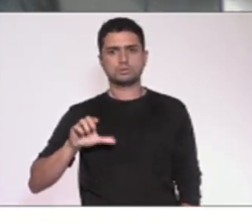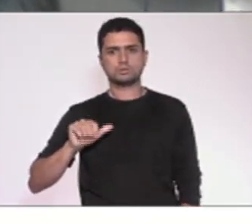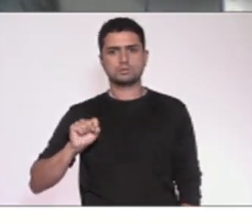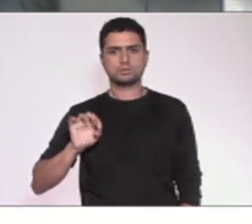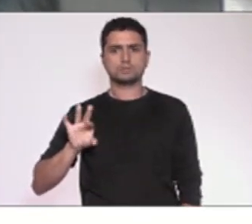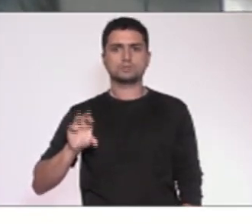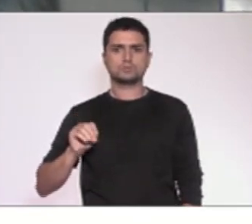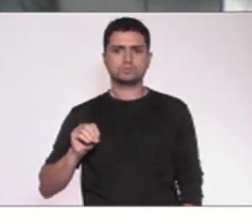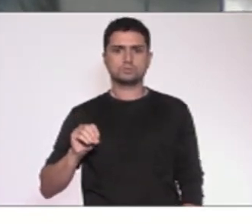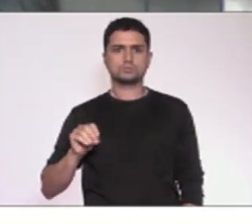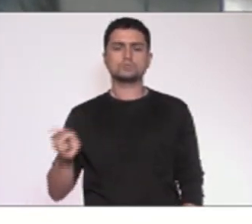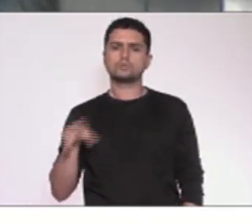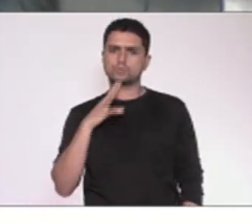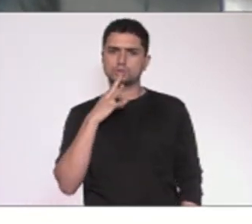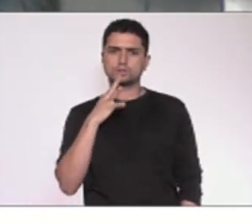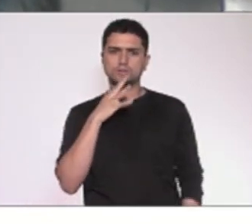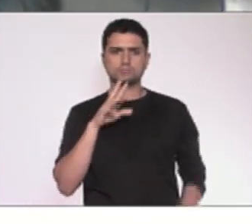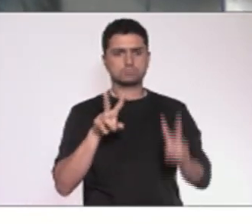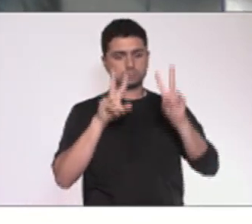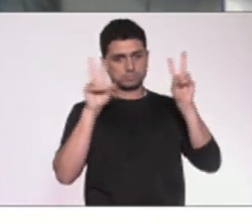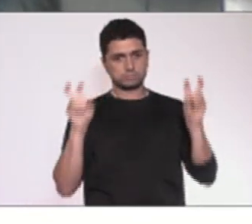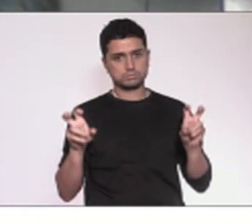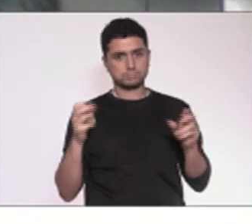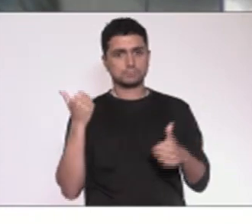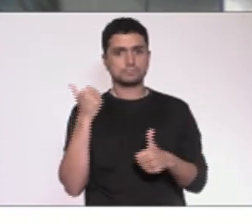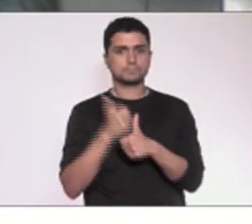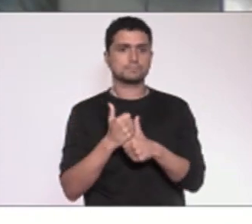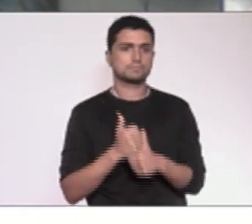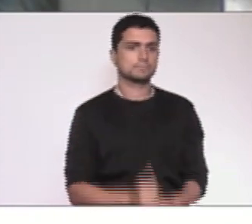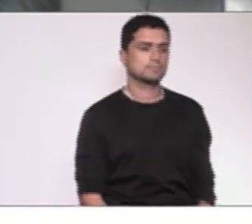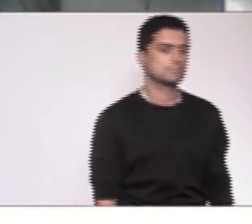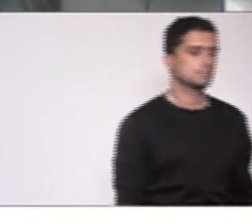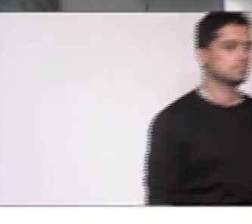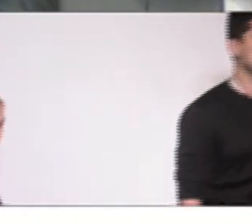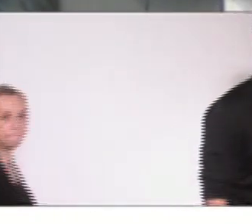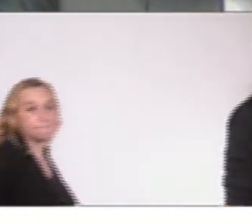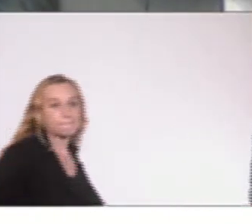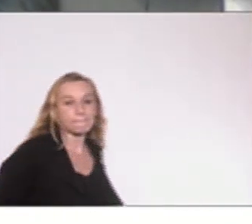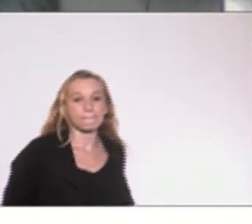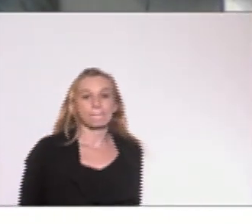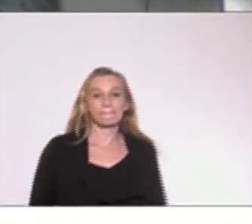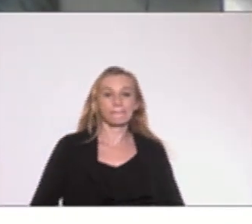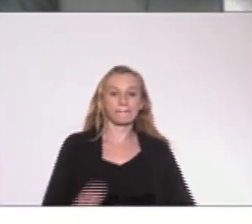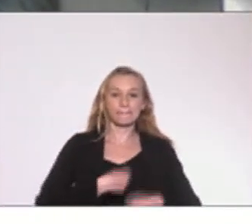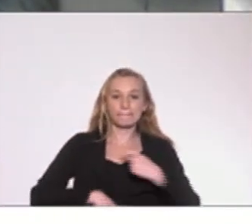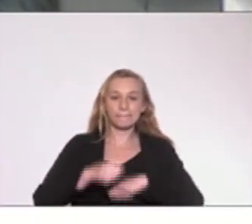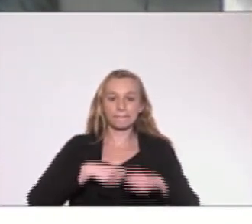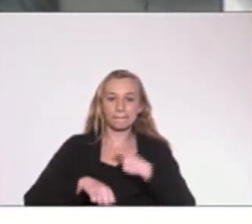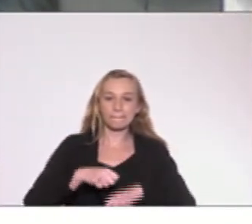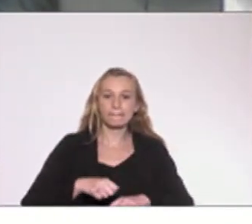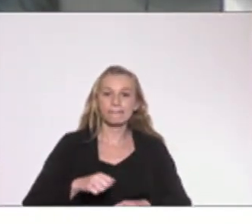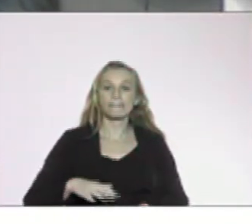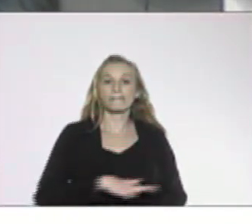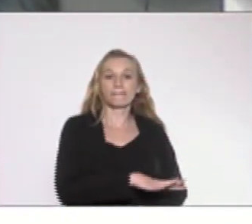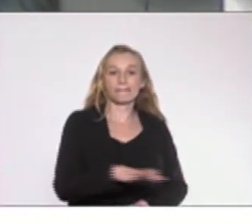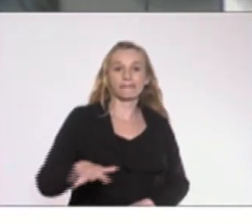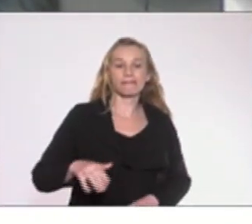do tema. Nós temos uma parceria em transparência em administrações públicas